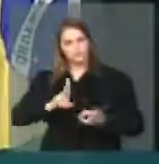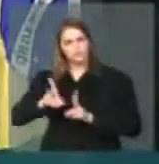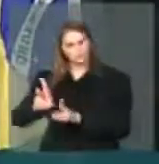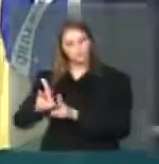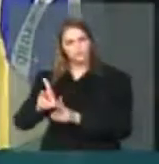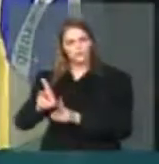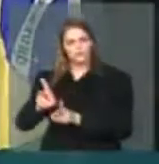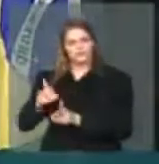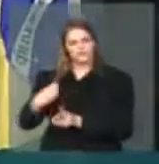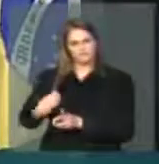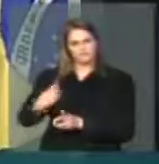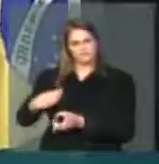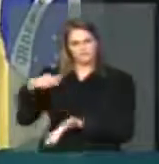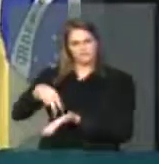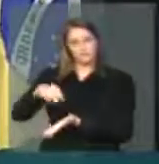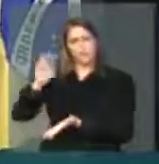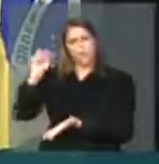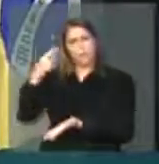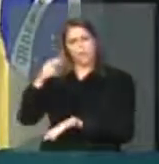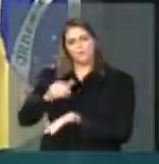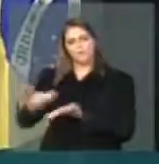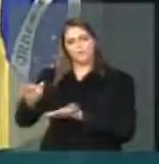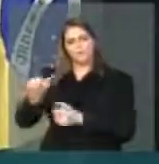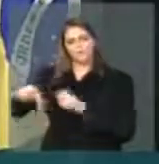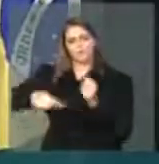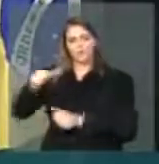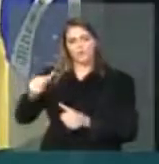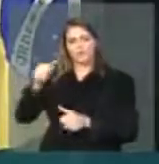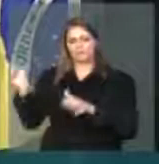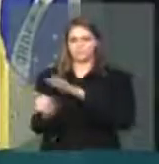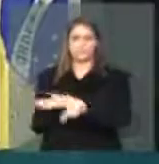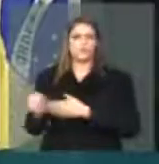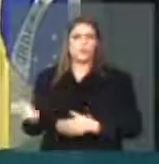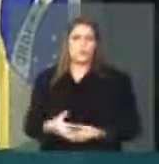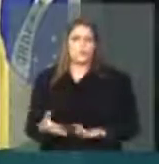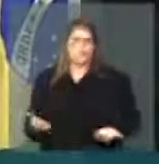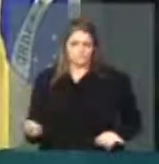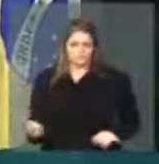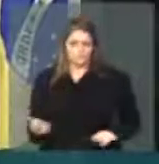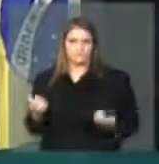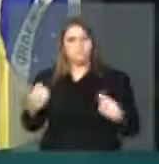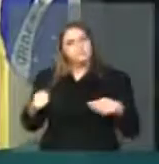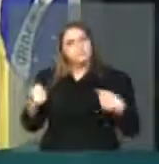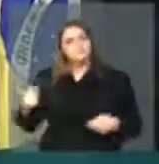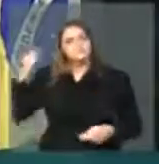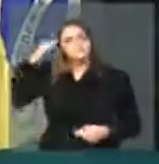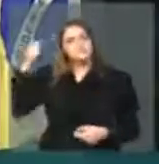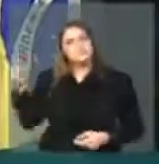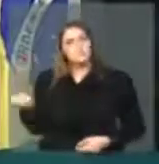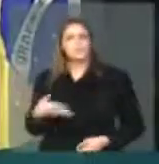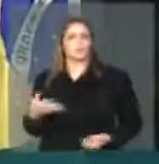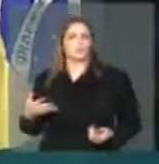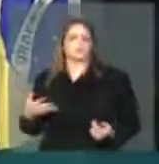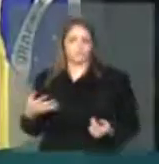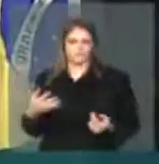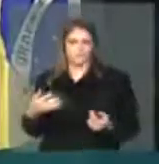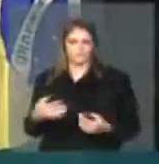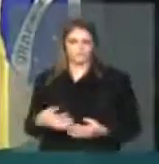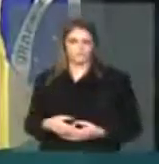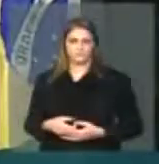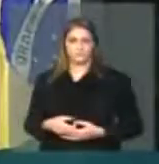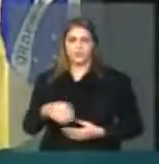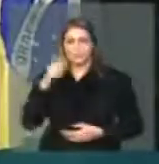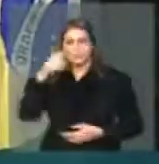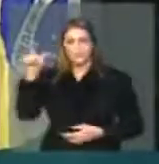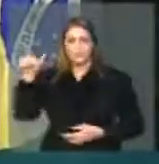diretoria? Então, esses instrumentos que tem o mundo desenvolvido, que alcançaram o primeiro mundo, nós precisamos